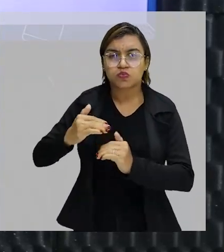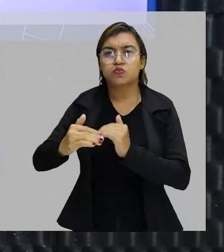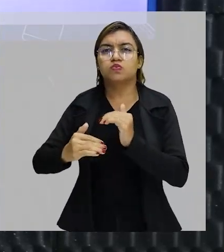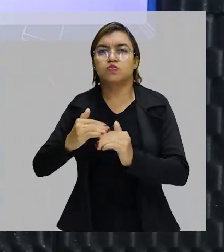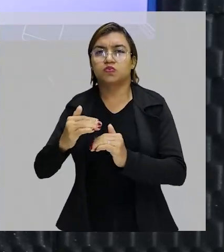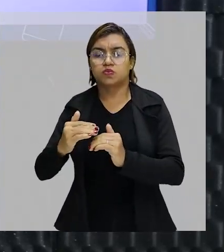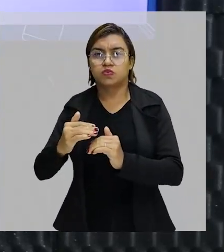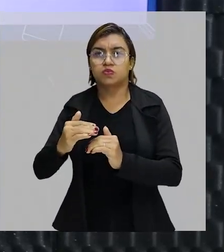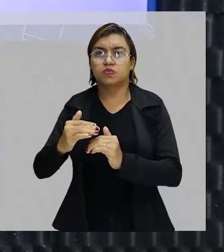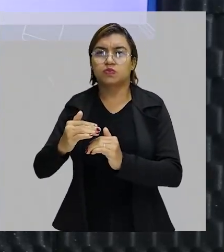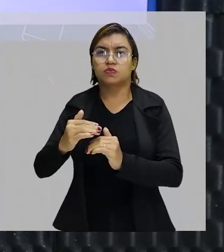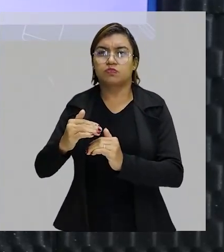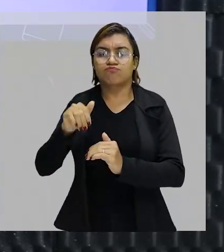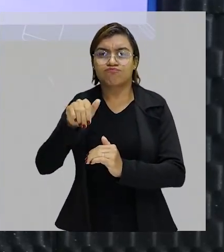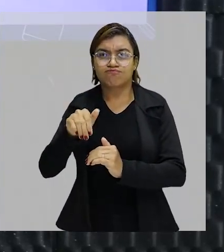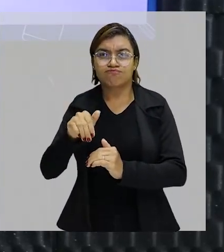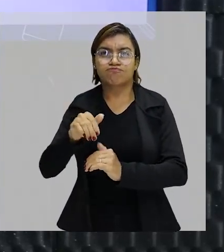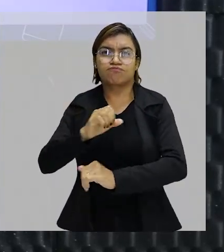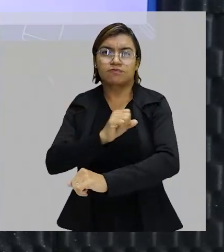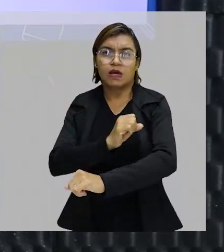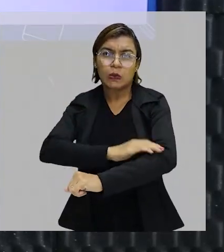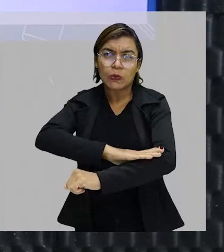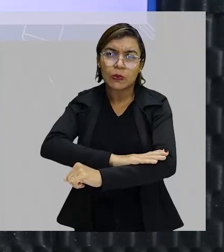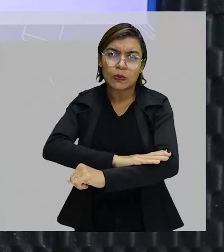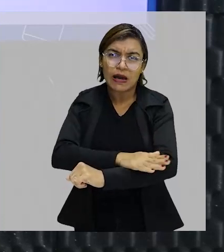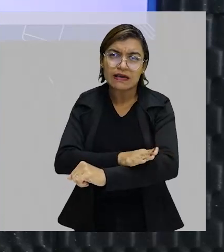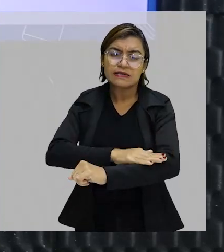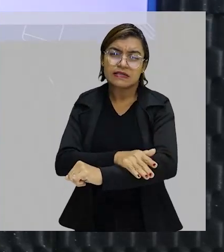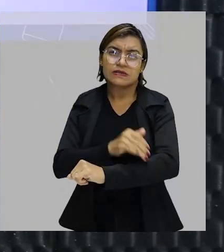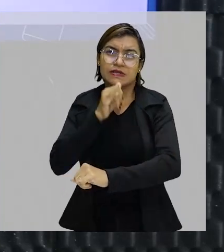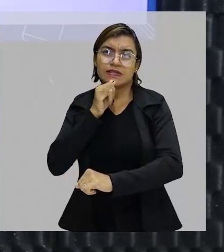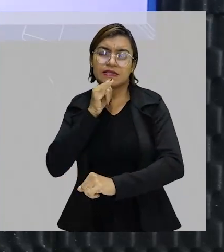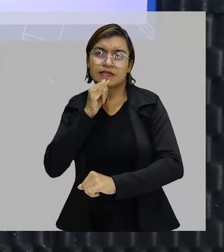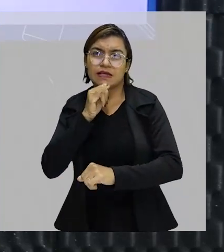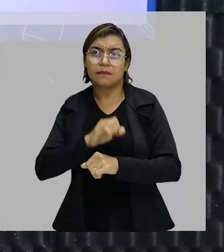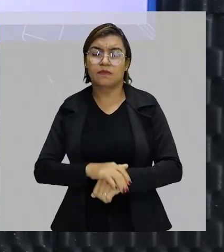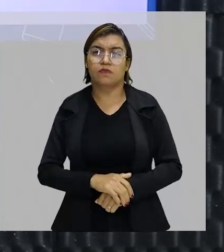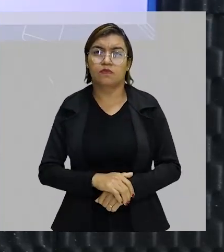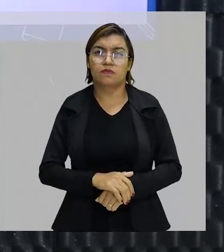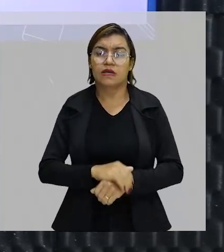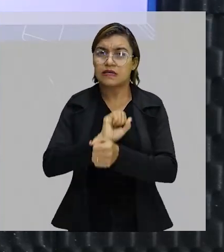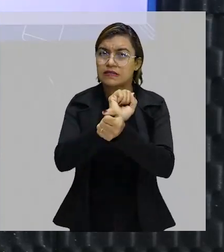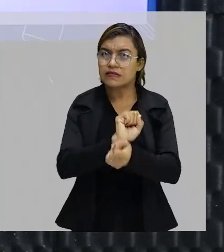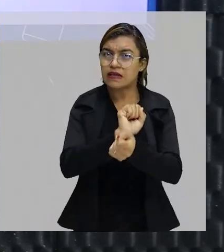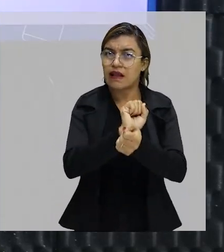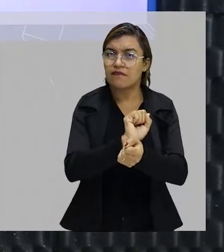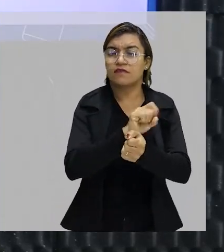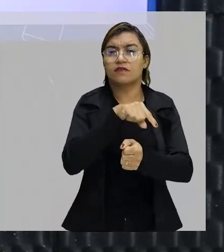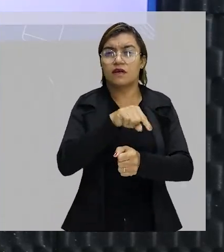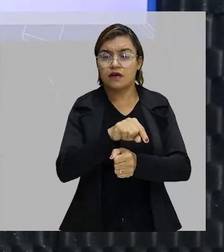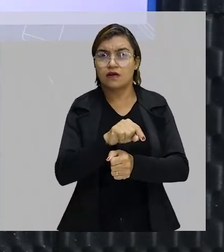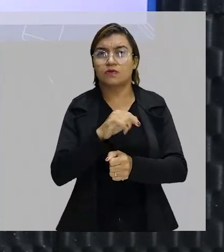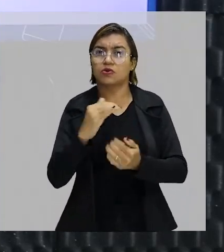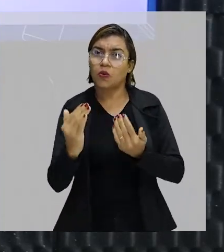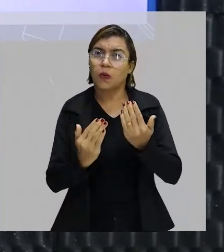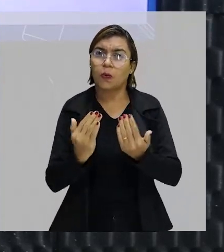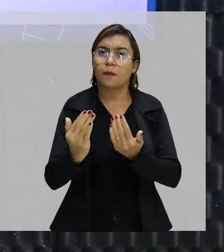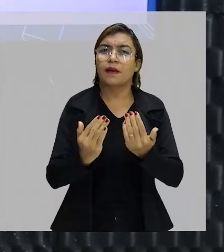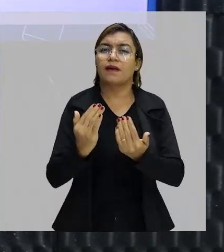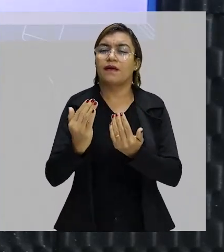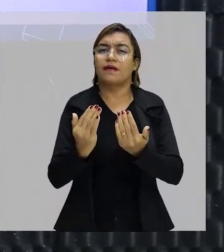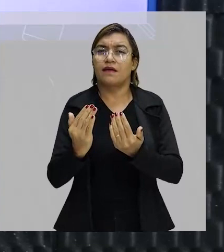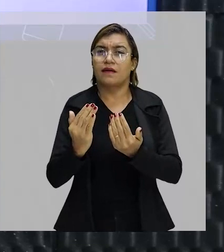do racismo, através da escravidão das populações africanas, né, de equiparar o negro já a